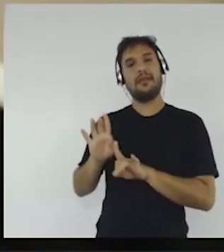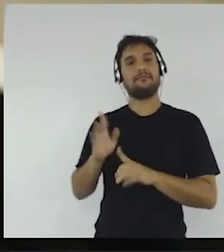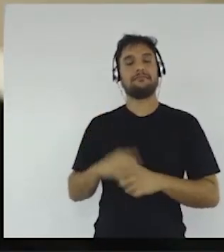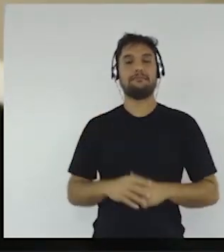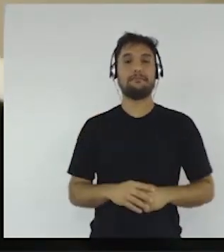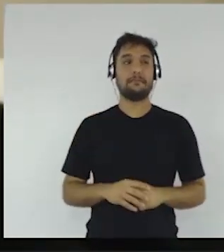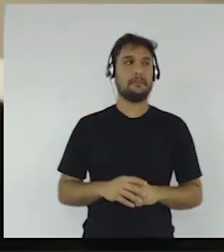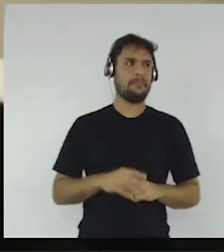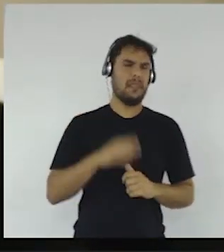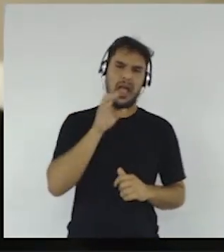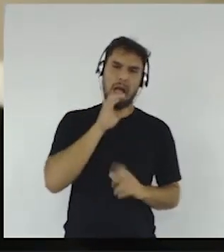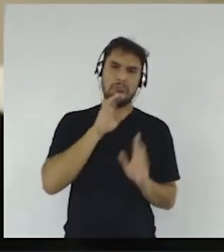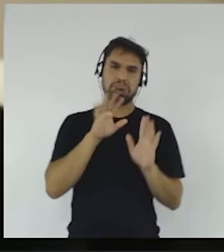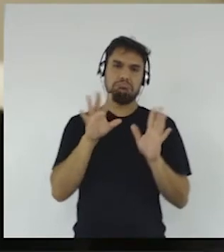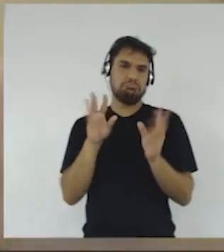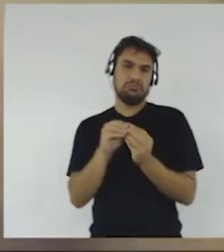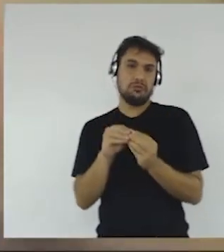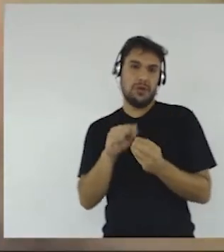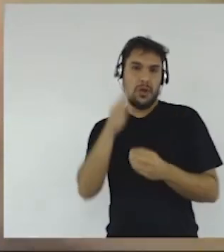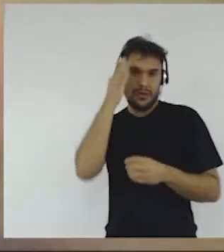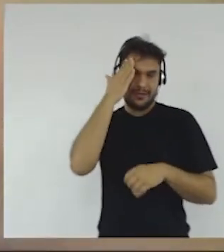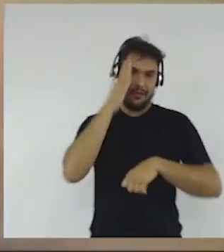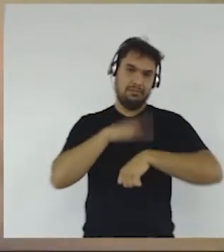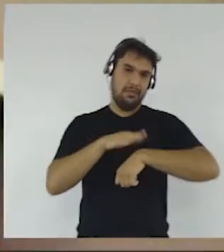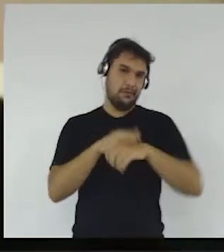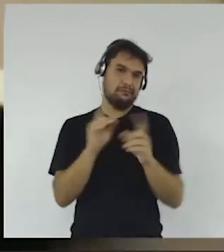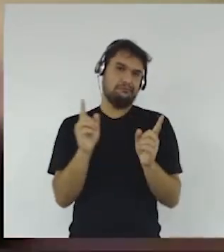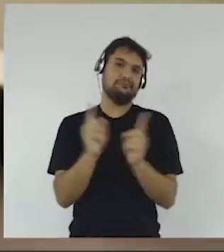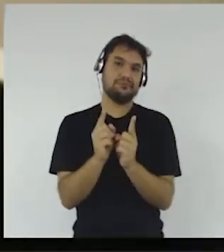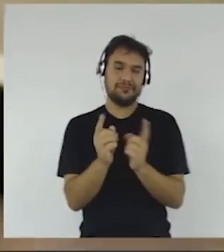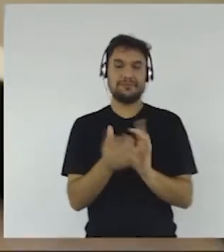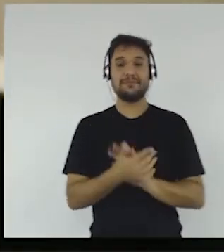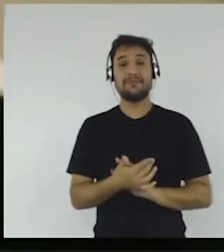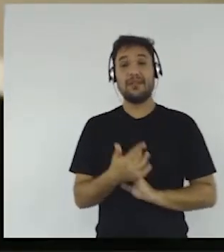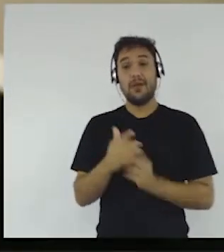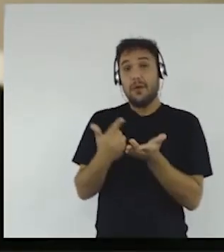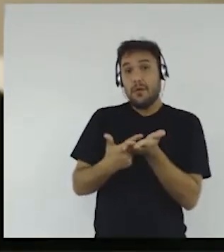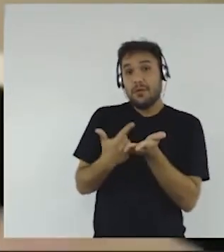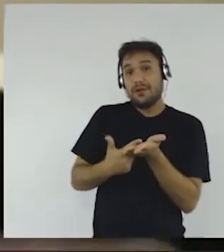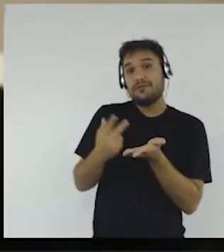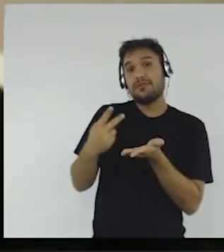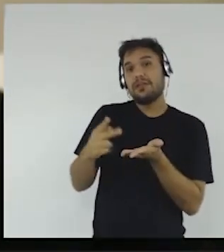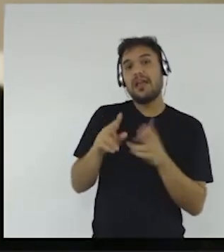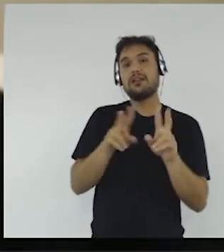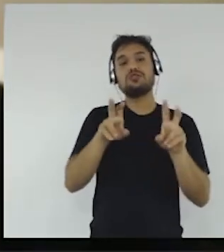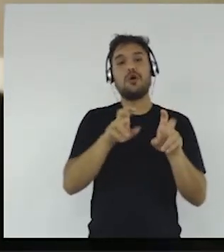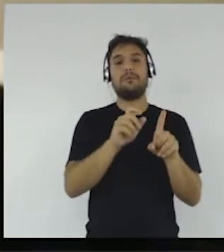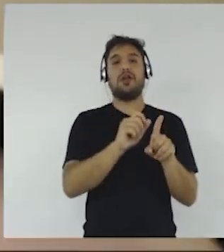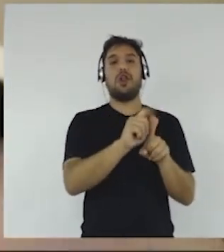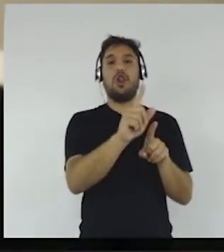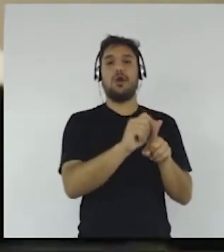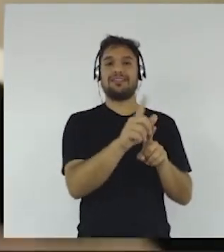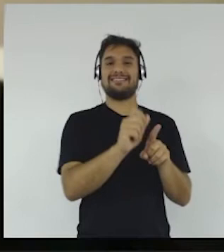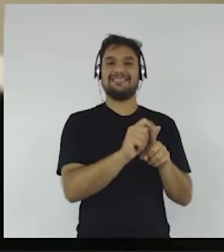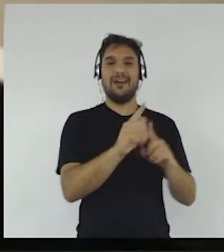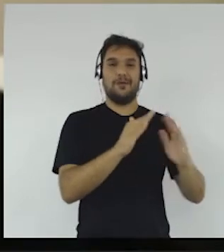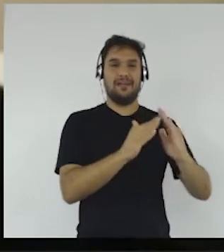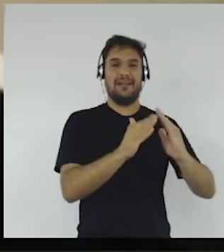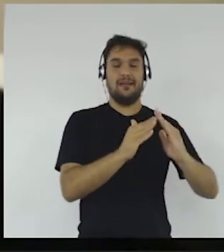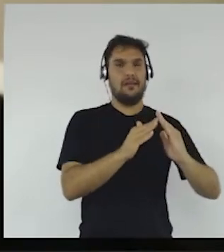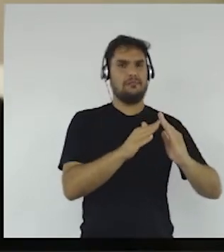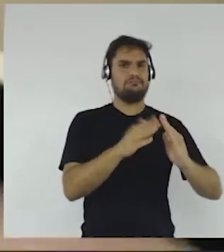Para concluir, sei que o tempo é curto, o livro dele sobre locação é um marco por um único